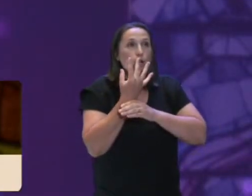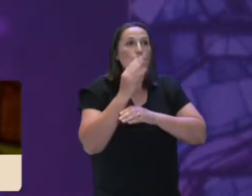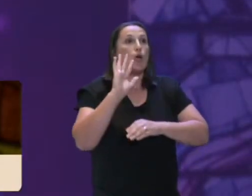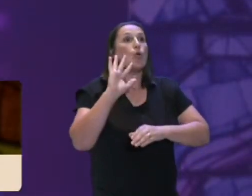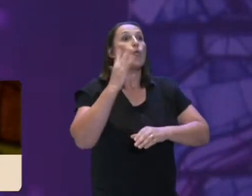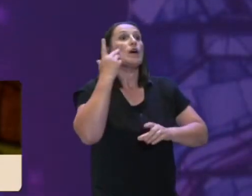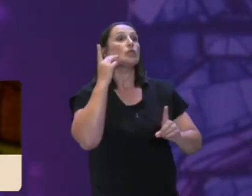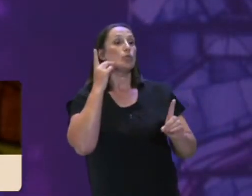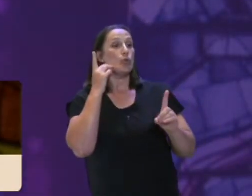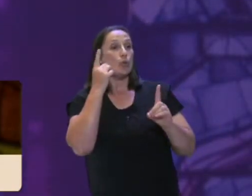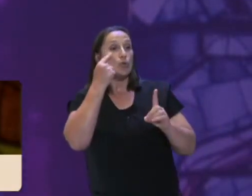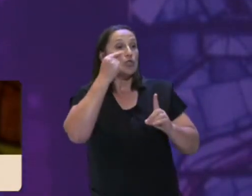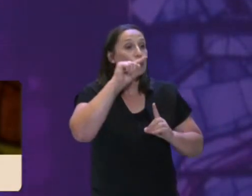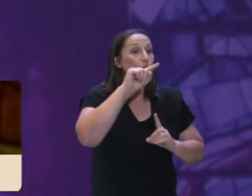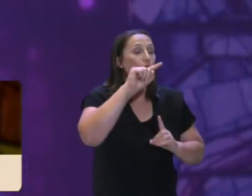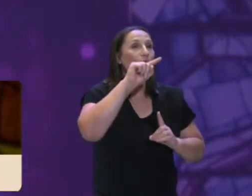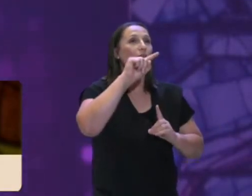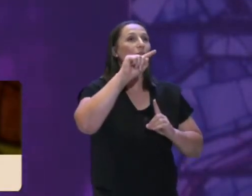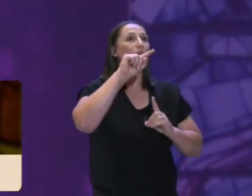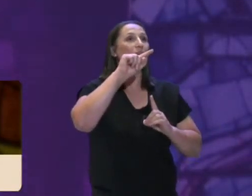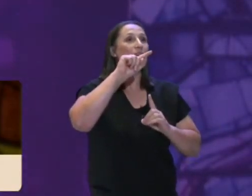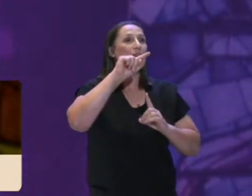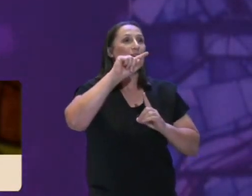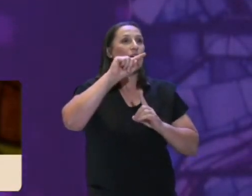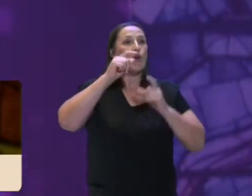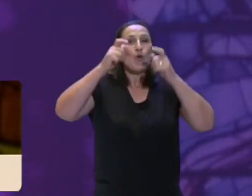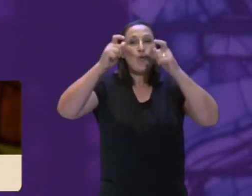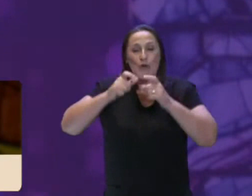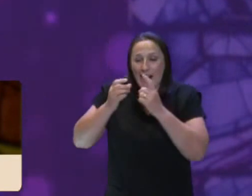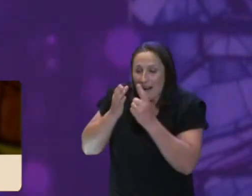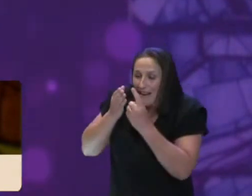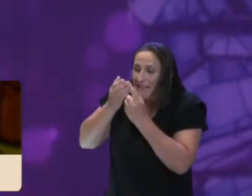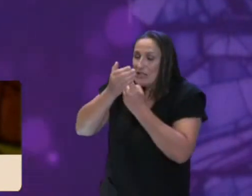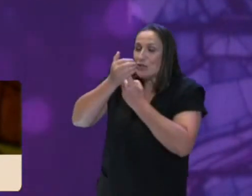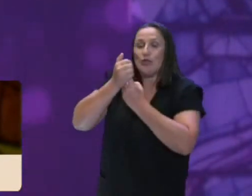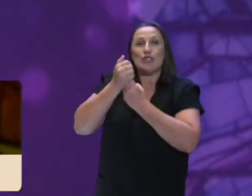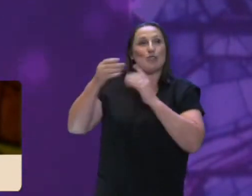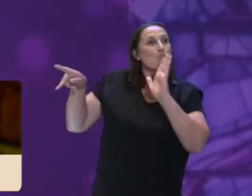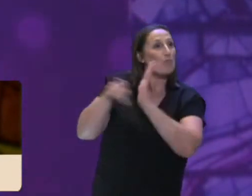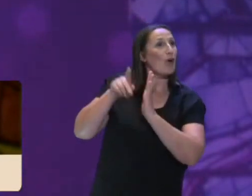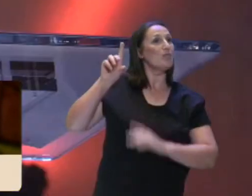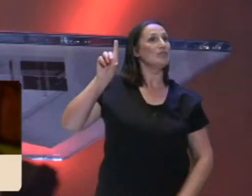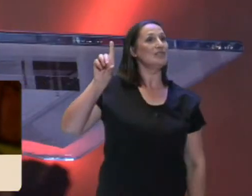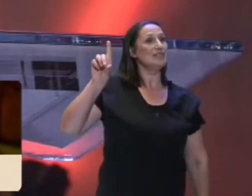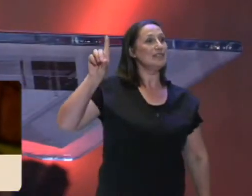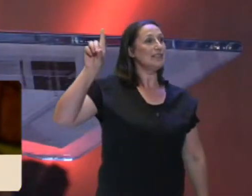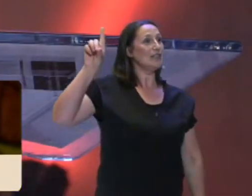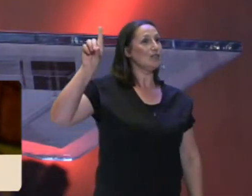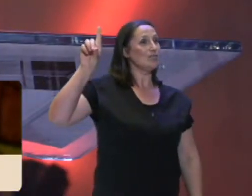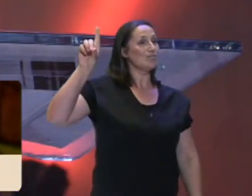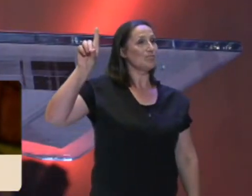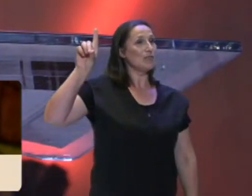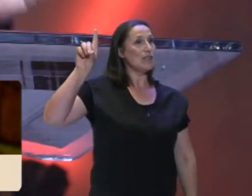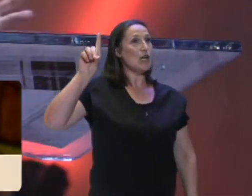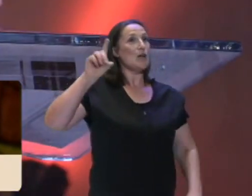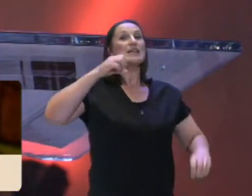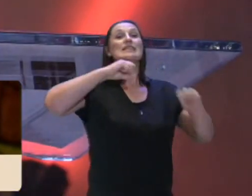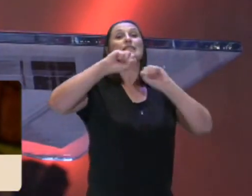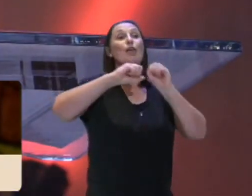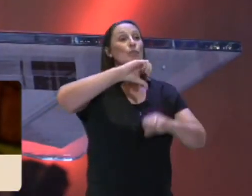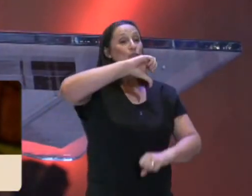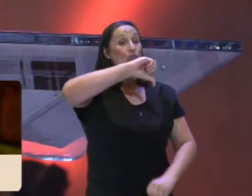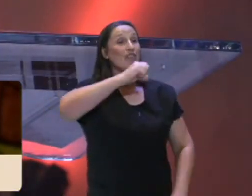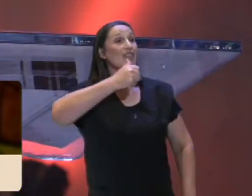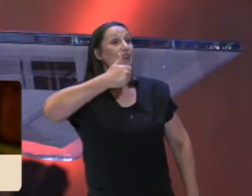do Altíssimo, e ali a sombra do Onipotente a gente descansa. Foi um negócio lindo